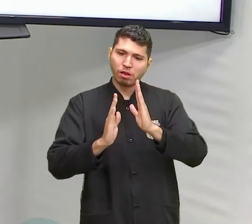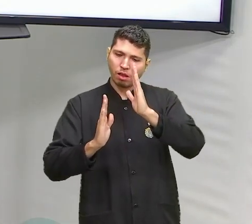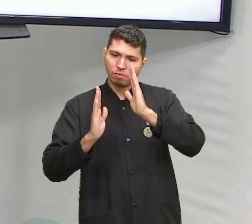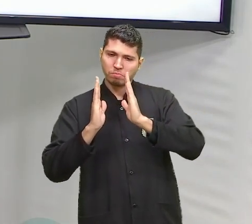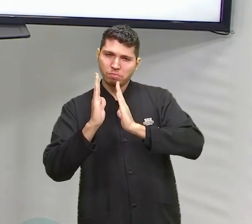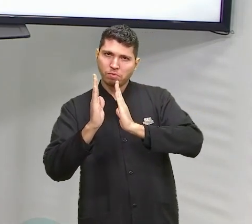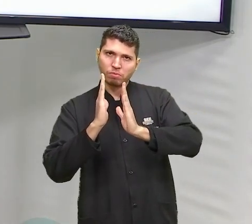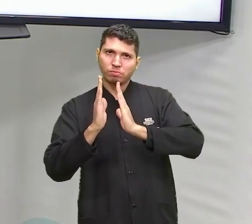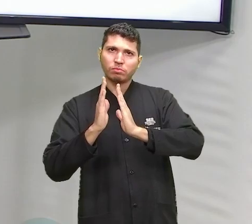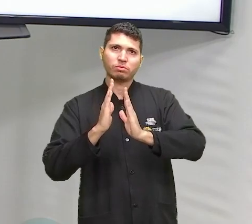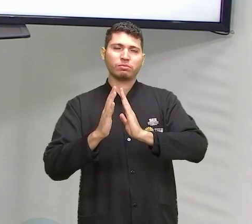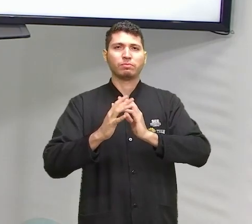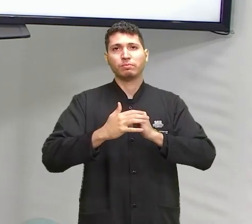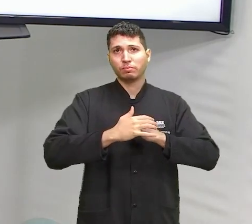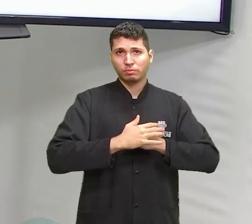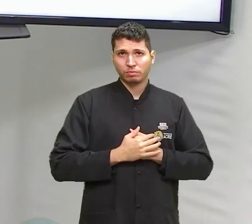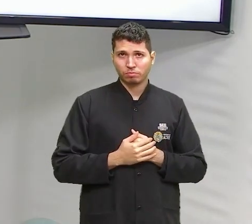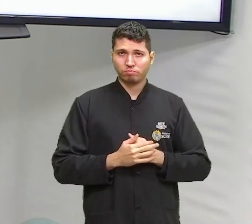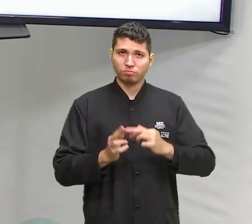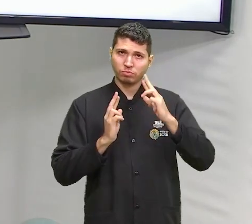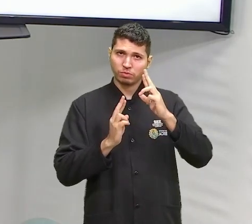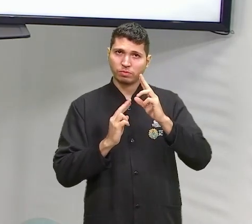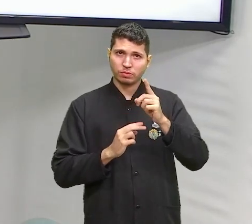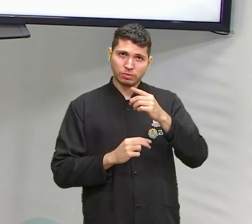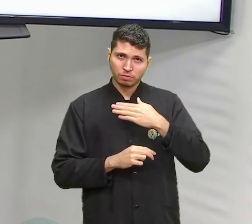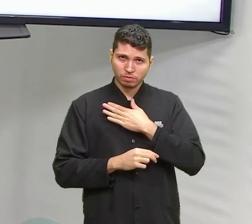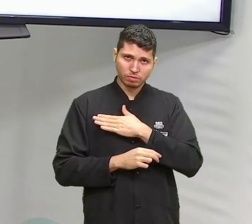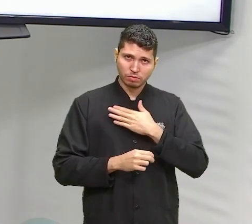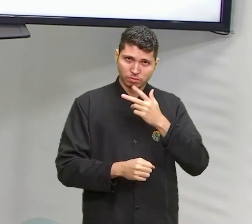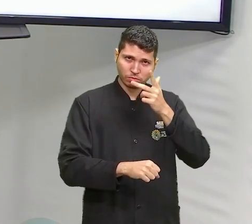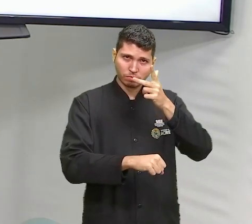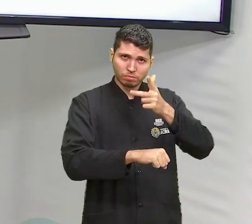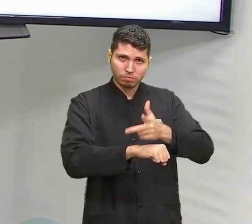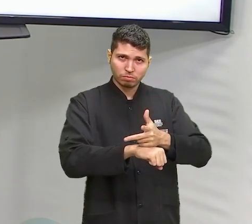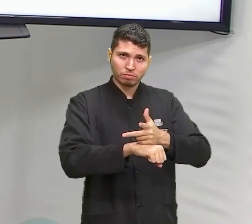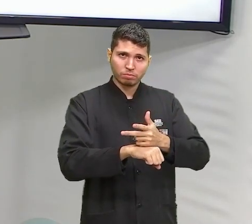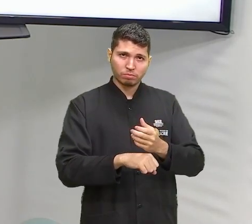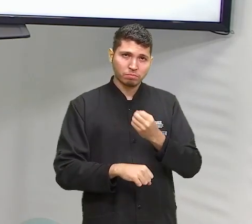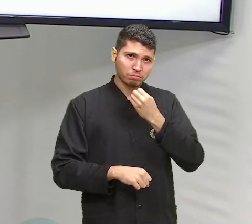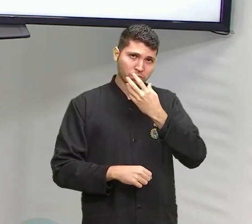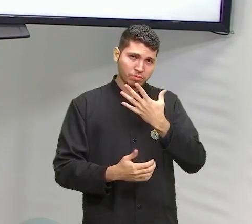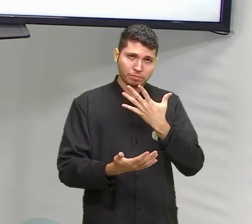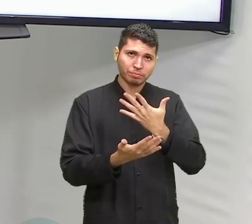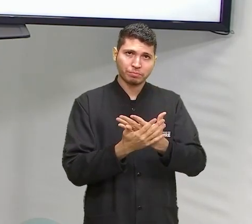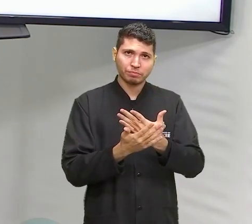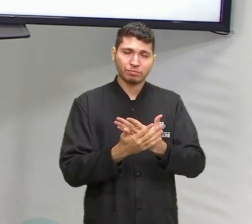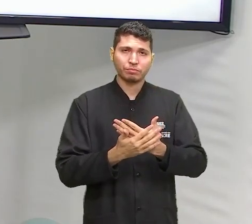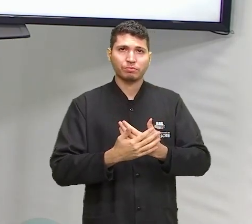E eu vou ficando por aqui. Eu espero que vocês tenham gostado do vídeo, pessoal. Boa aula. Boa prova também.